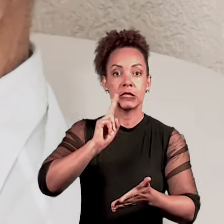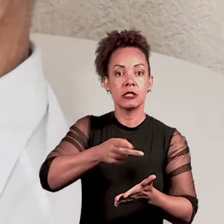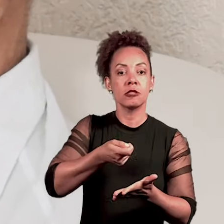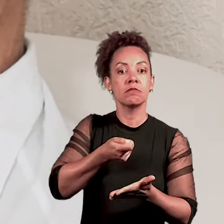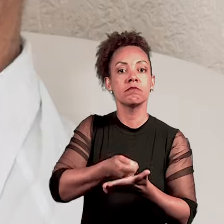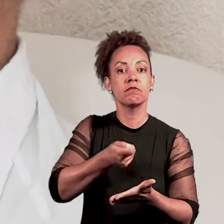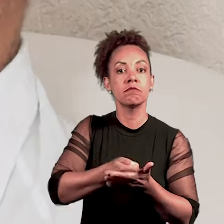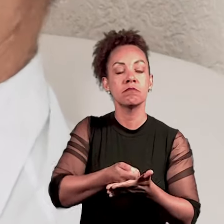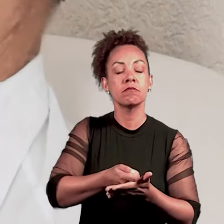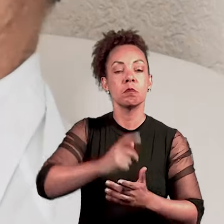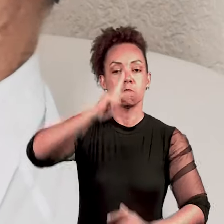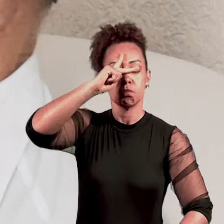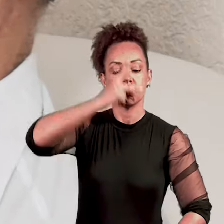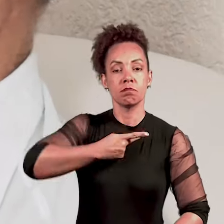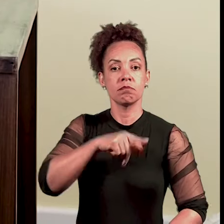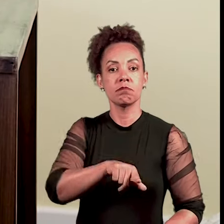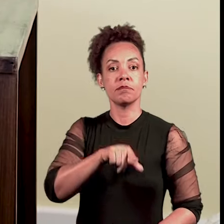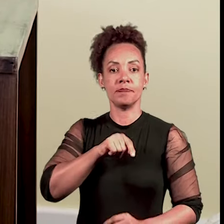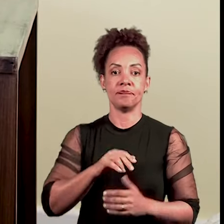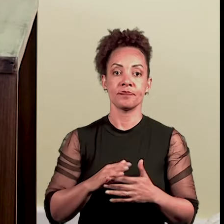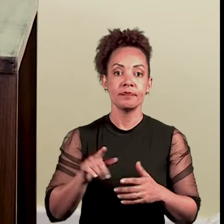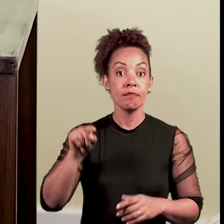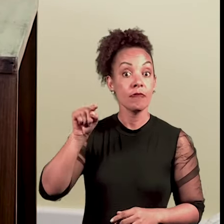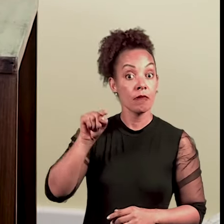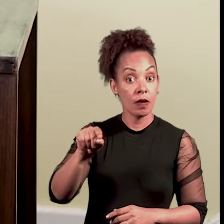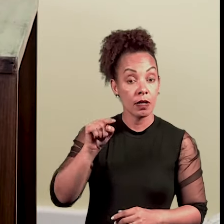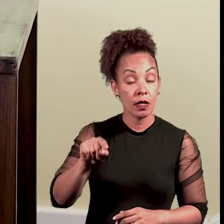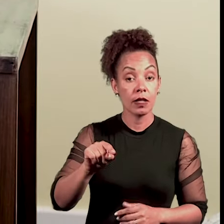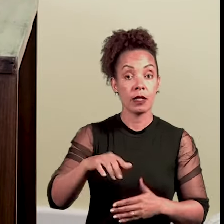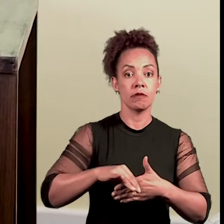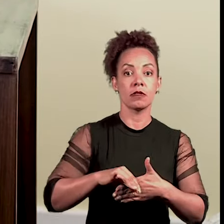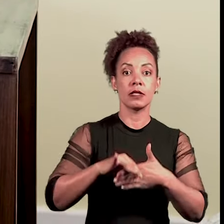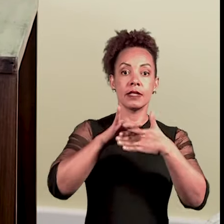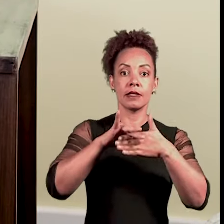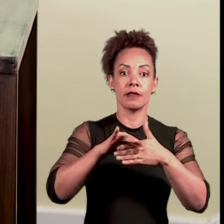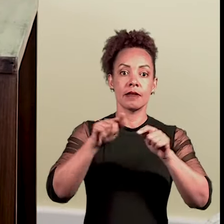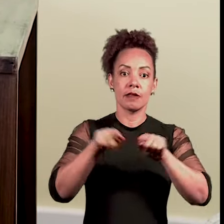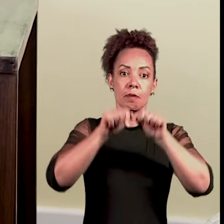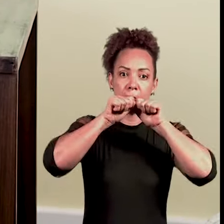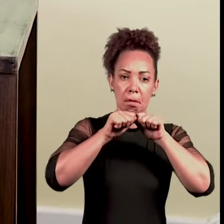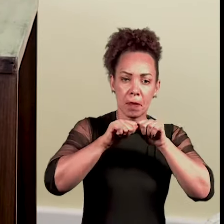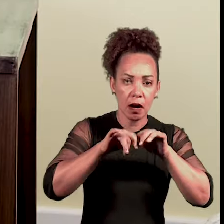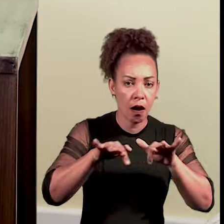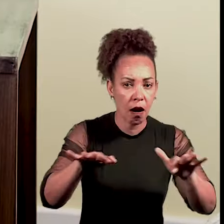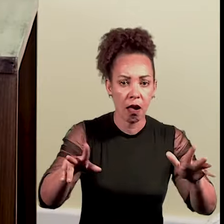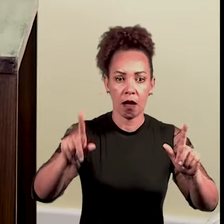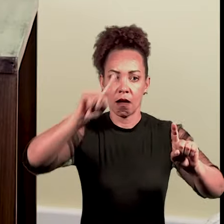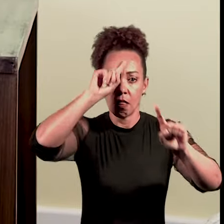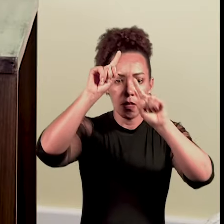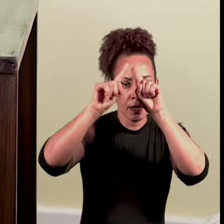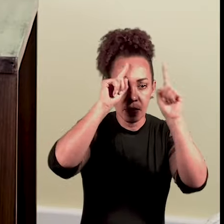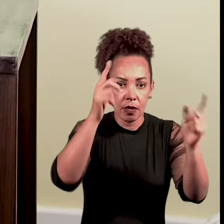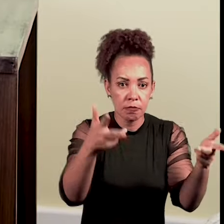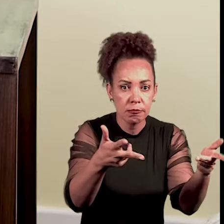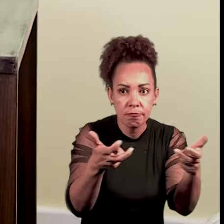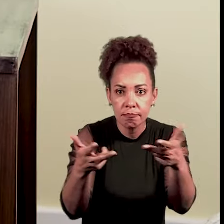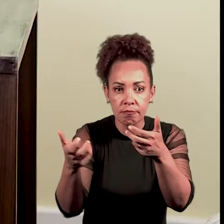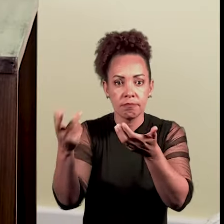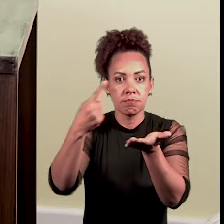seu poder de decisão. Ele foi quem liderou e contagiou uma geração. Então,